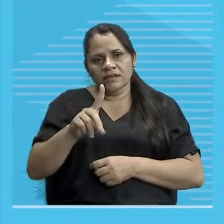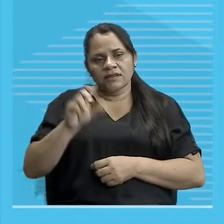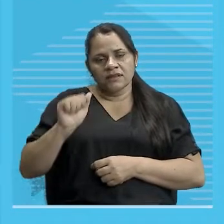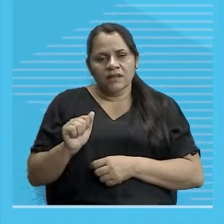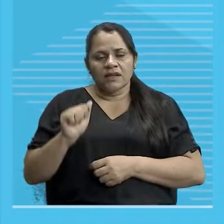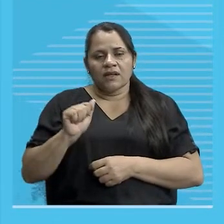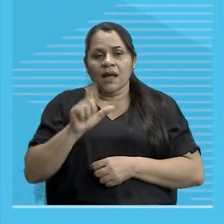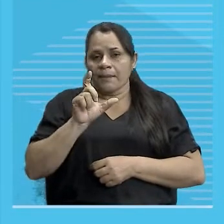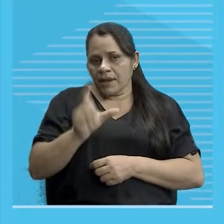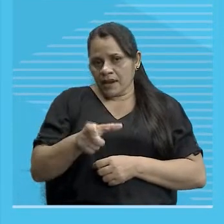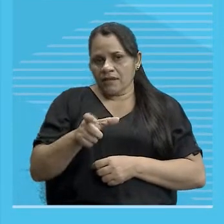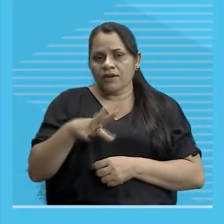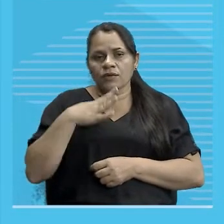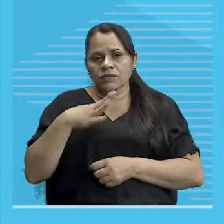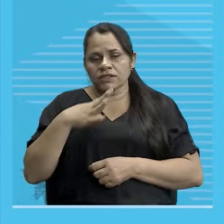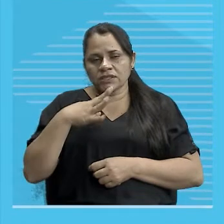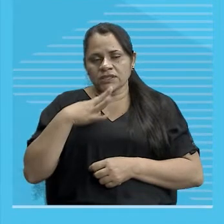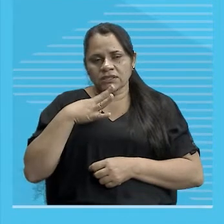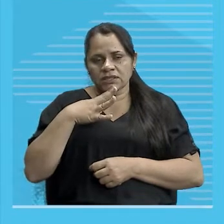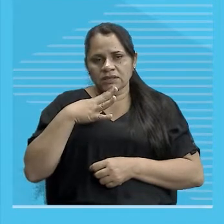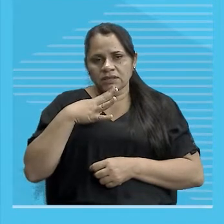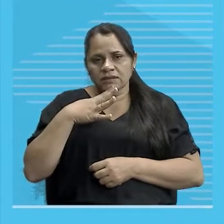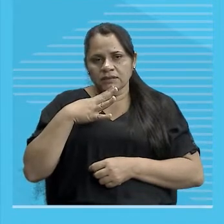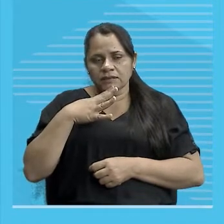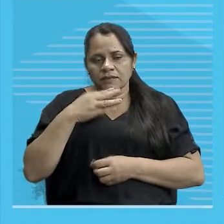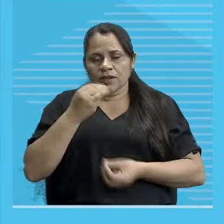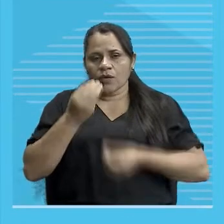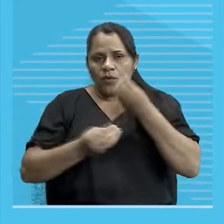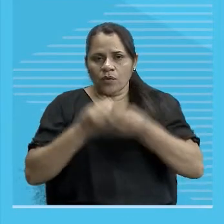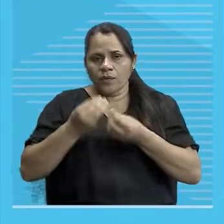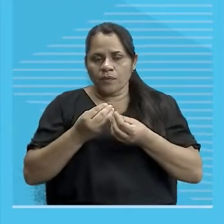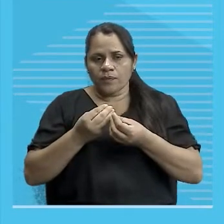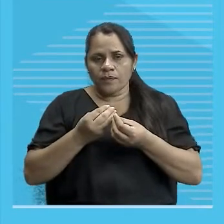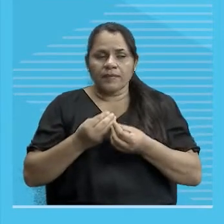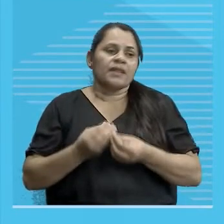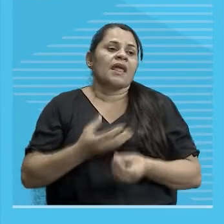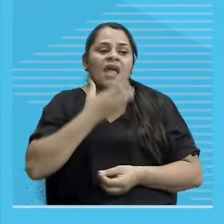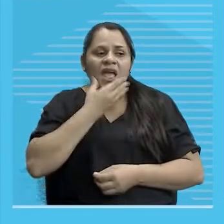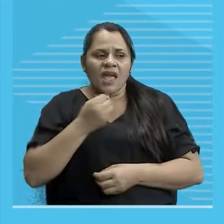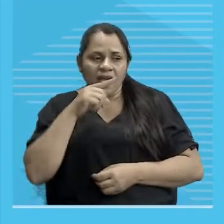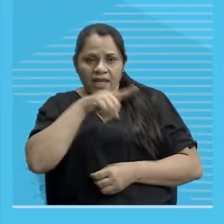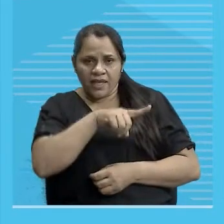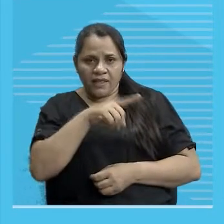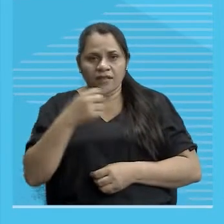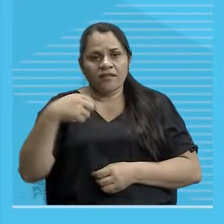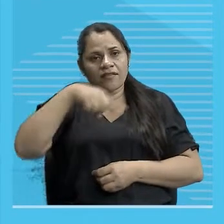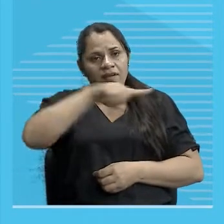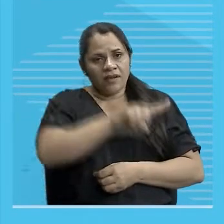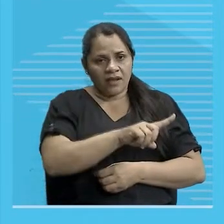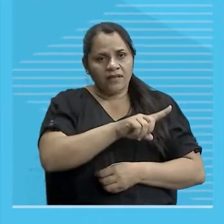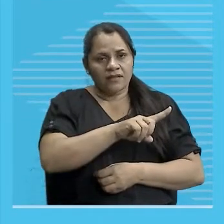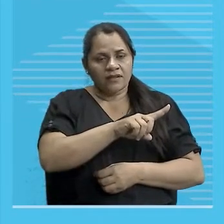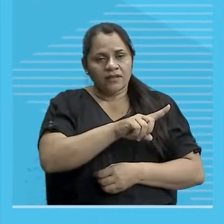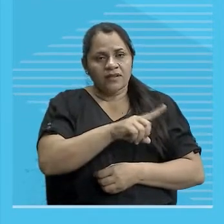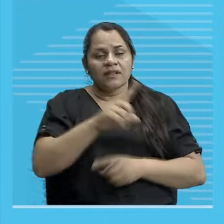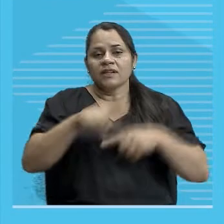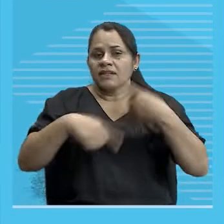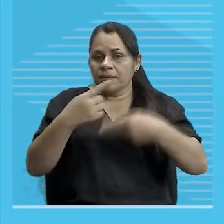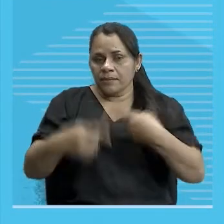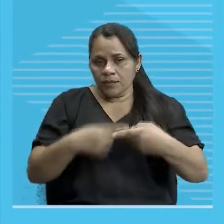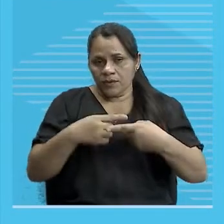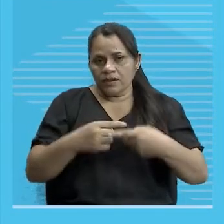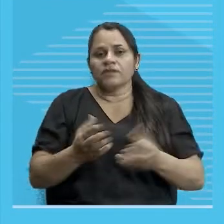né? Porque quem diz, sem especificar, ele foi à fazenda ontem depois do almoço, subentende que tanto quem fala como com quem escuta